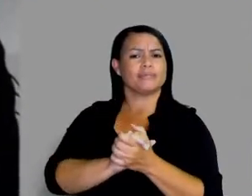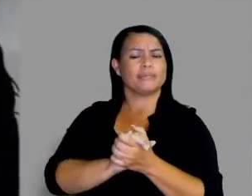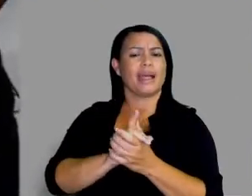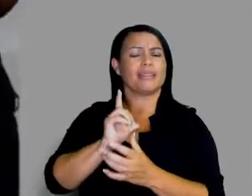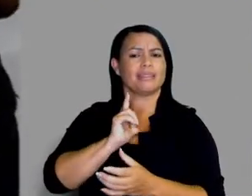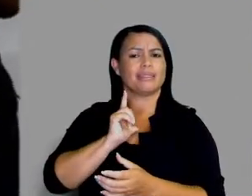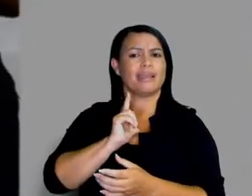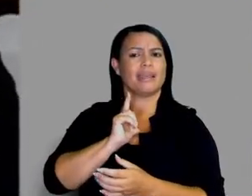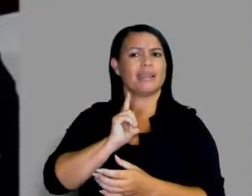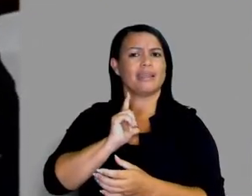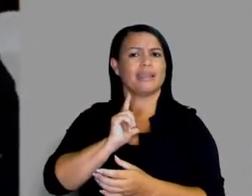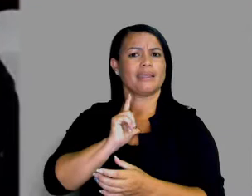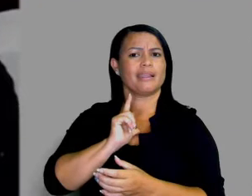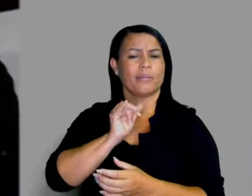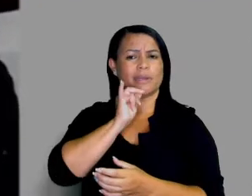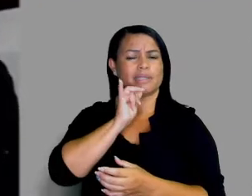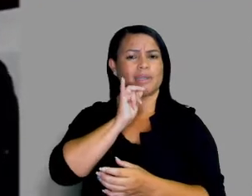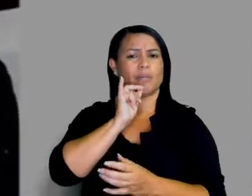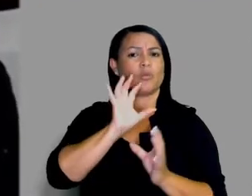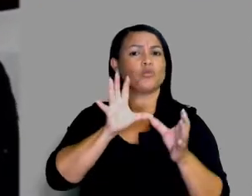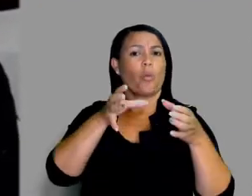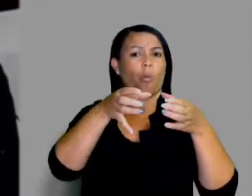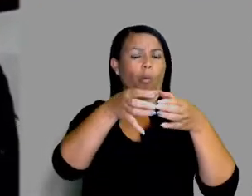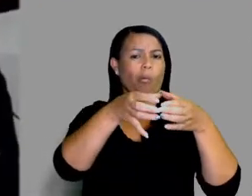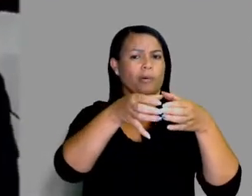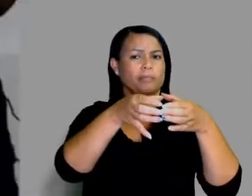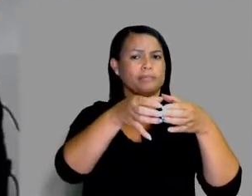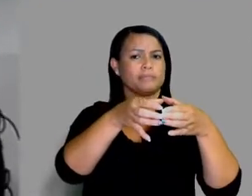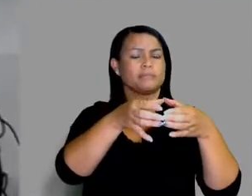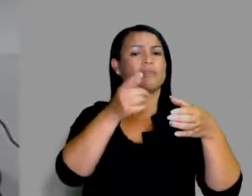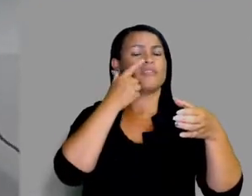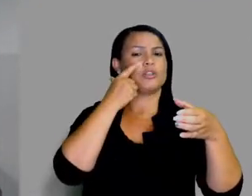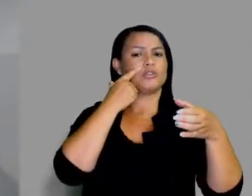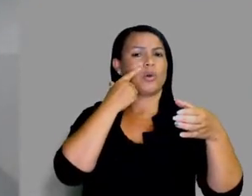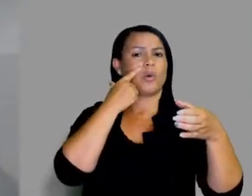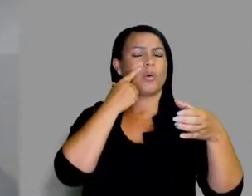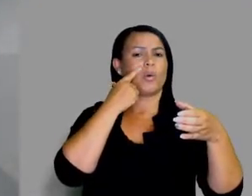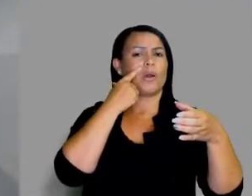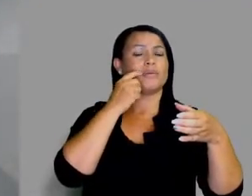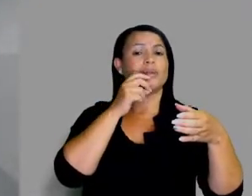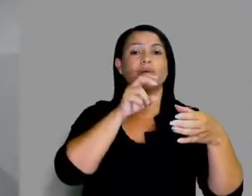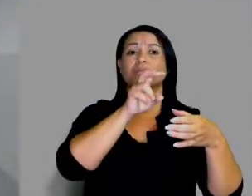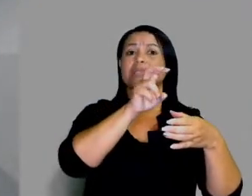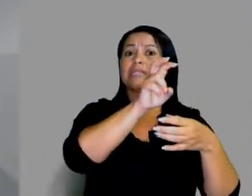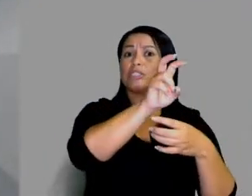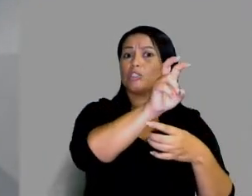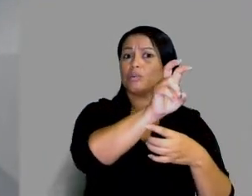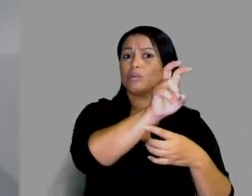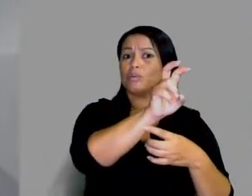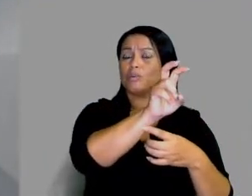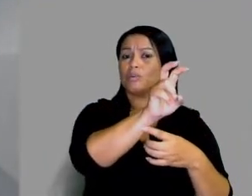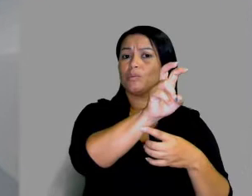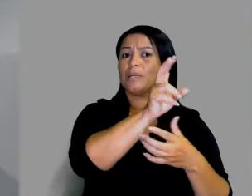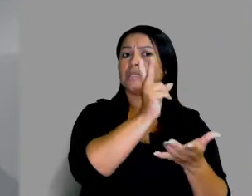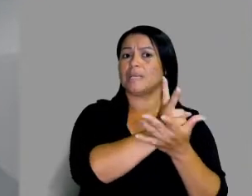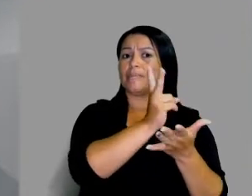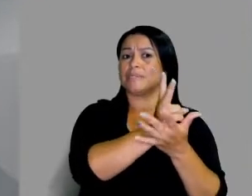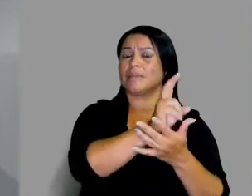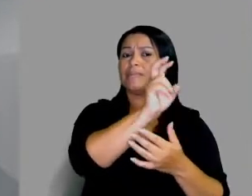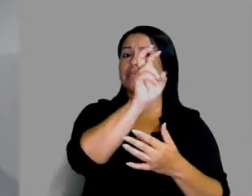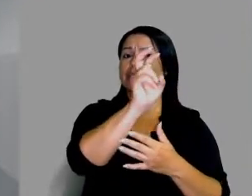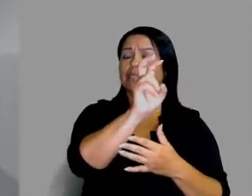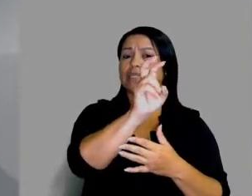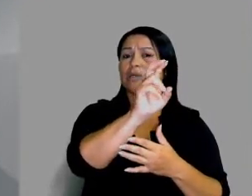estar dentro de uma classe, tá? Então, eu tenho 5, o primeiro, sempre